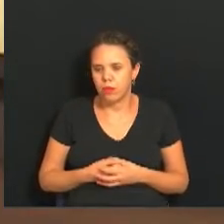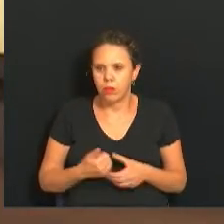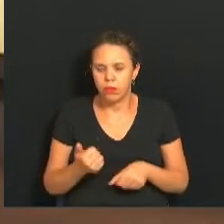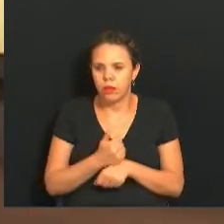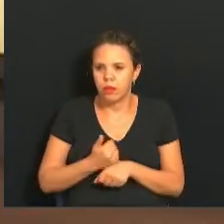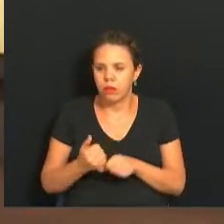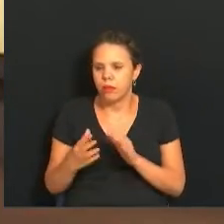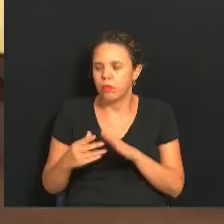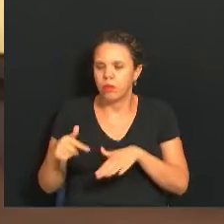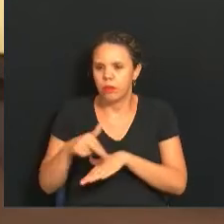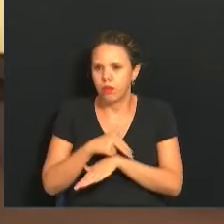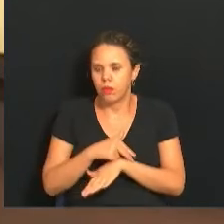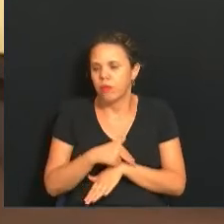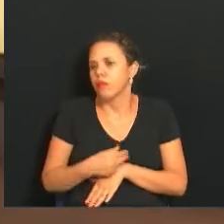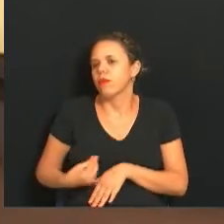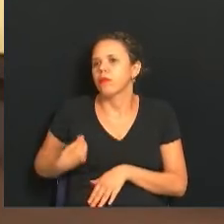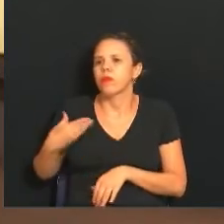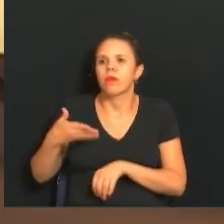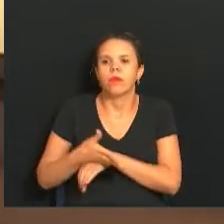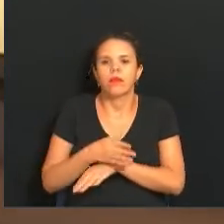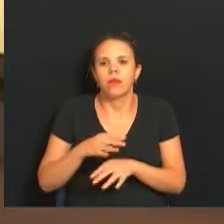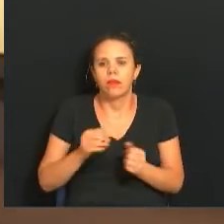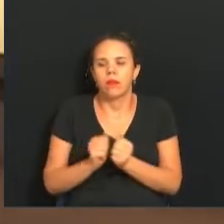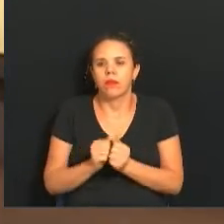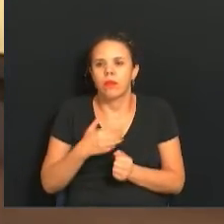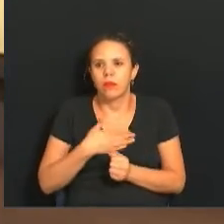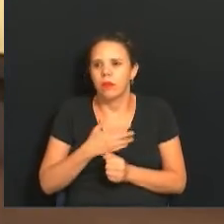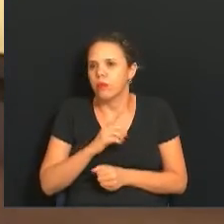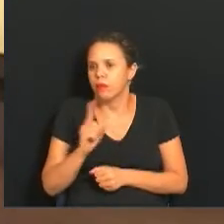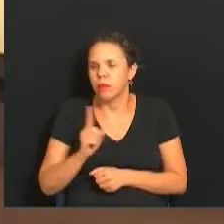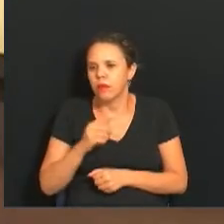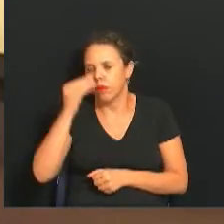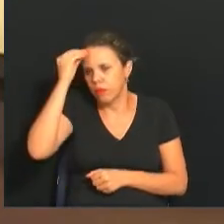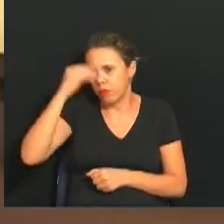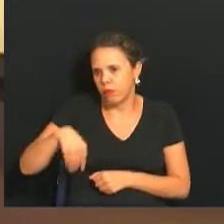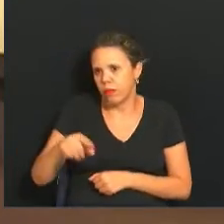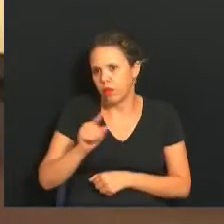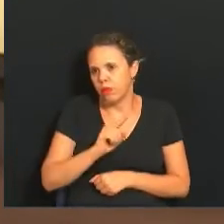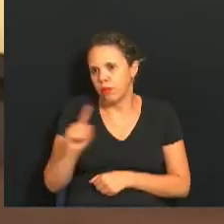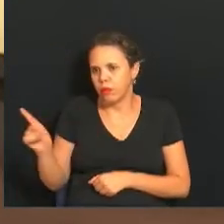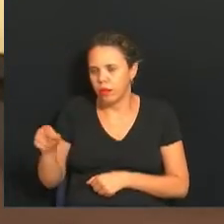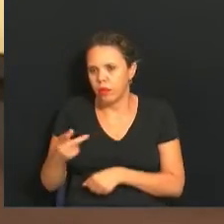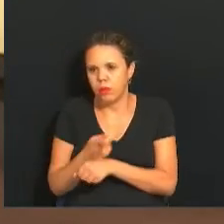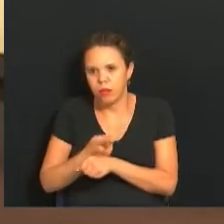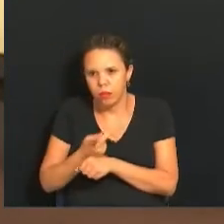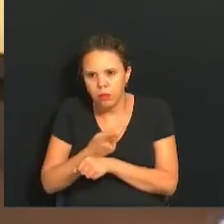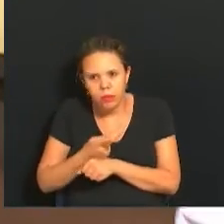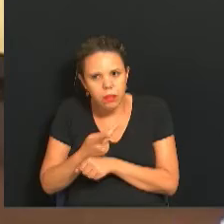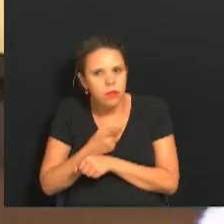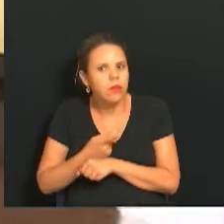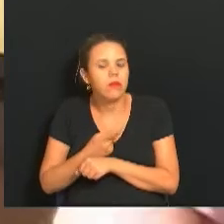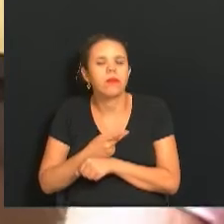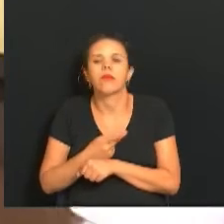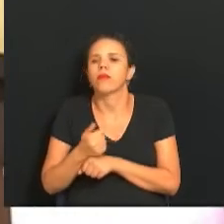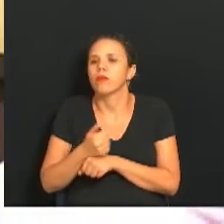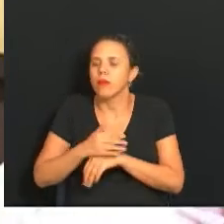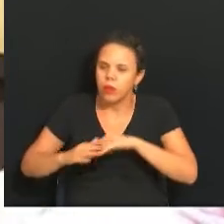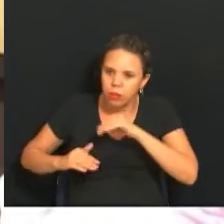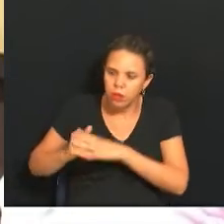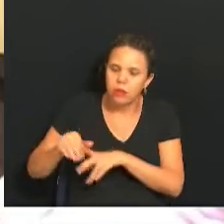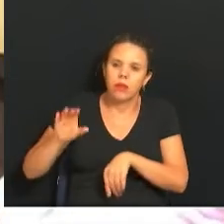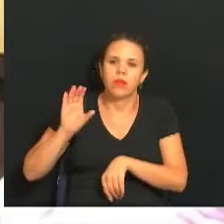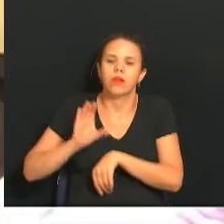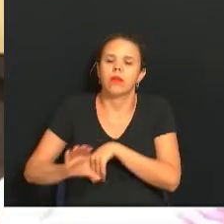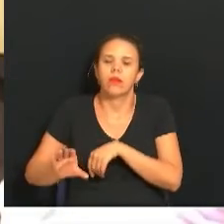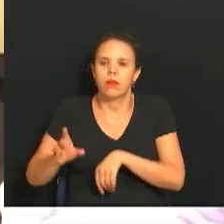moda, que eu estou inserida, quem gosta da área não deve desistir, deve ir atrás. Existem cursos profissionalizantes. Nós, no